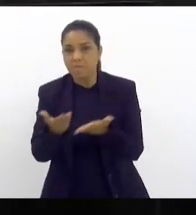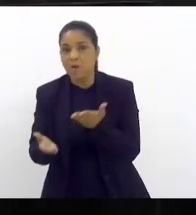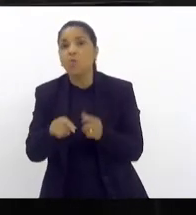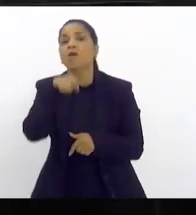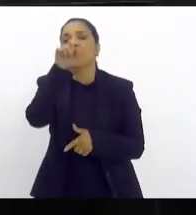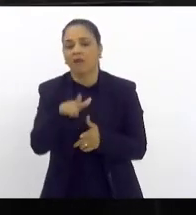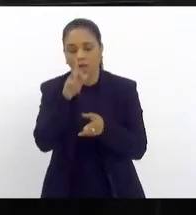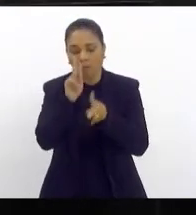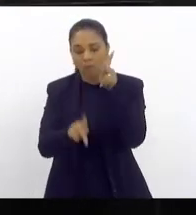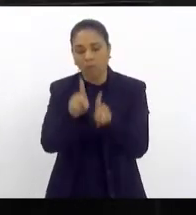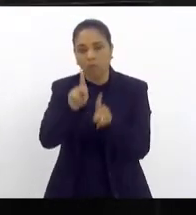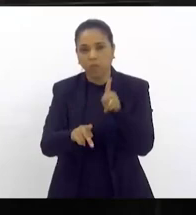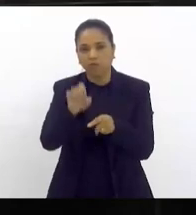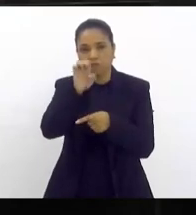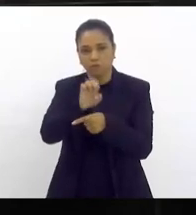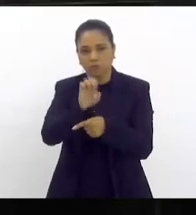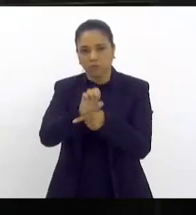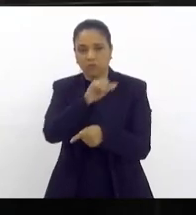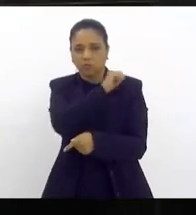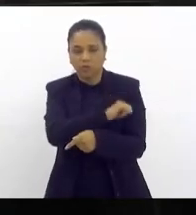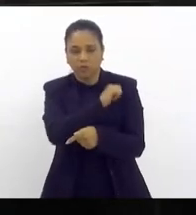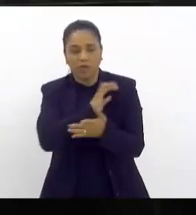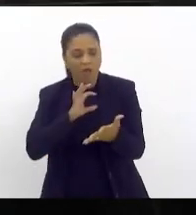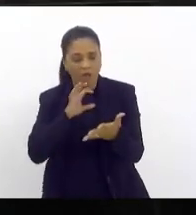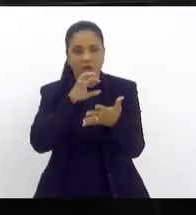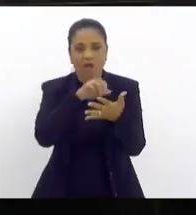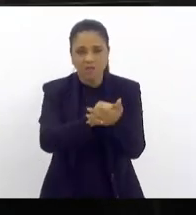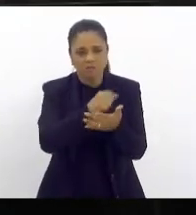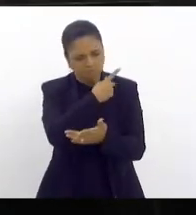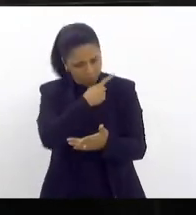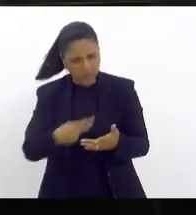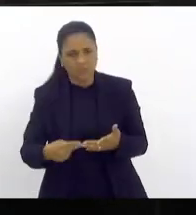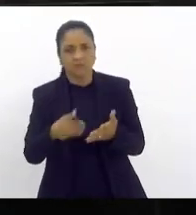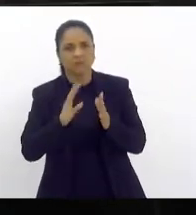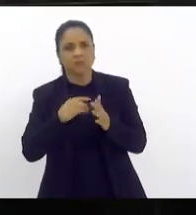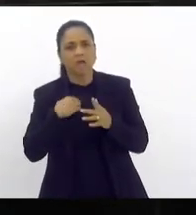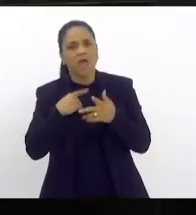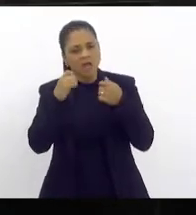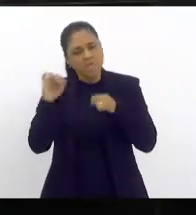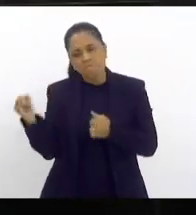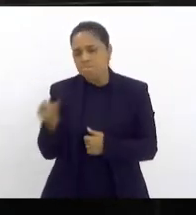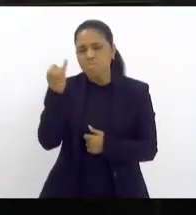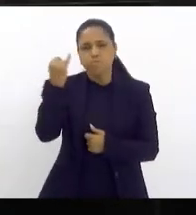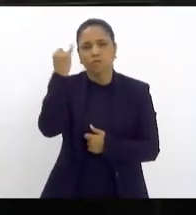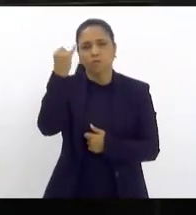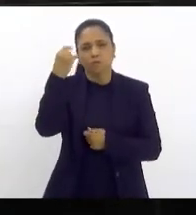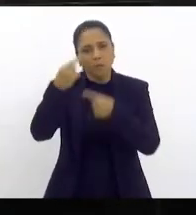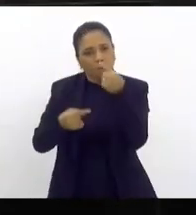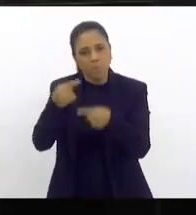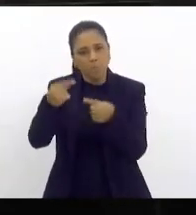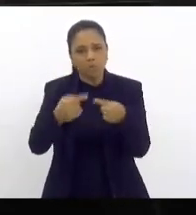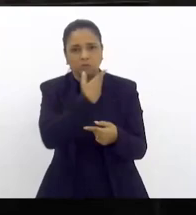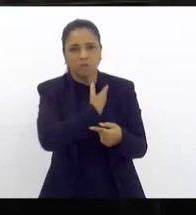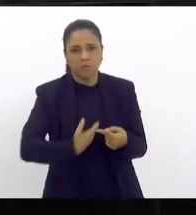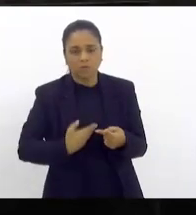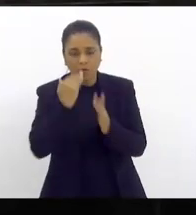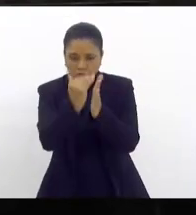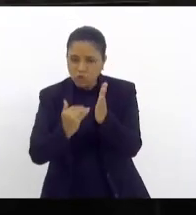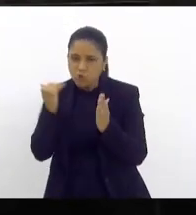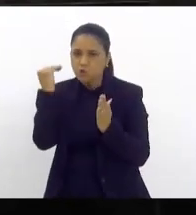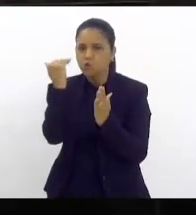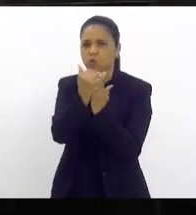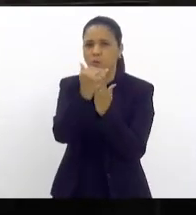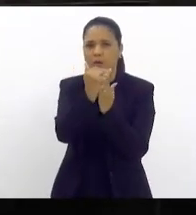de Janeiro então fica aqui o registro senhora Presidente dizendo o quanto que é fundamental que políticas públicas superem